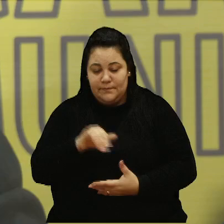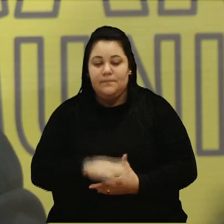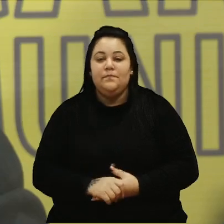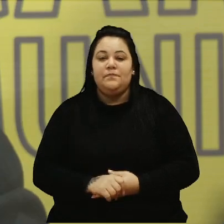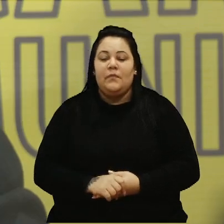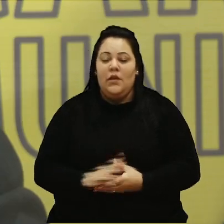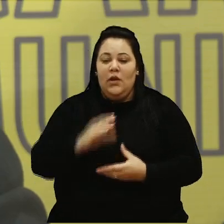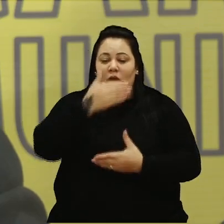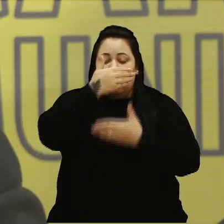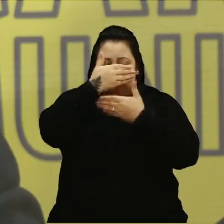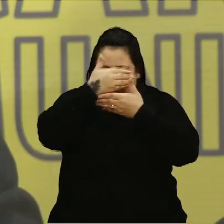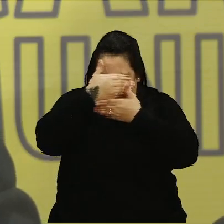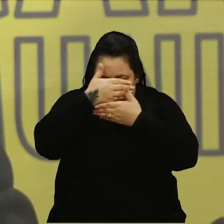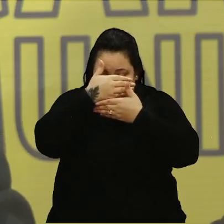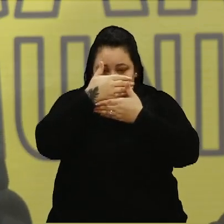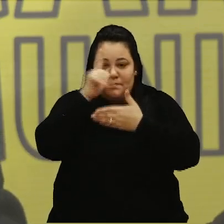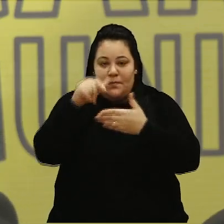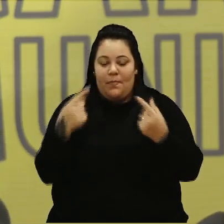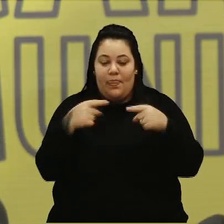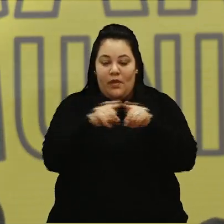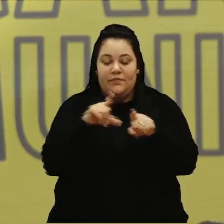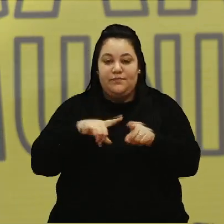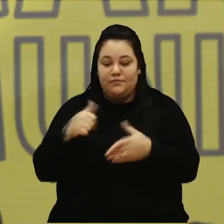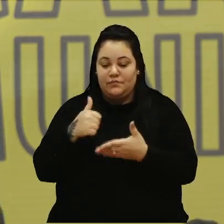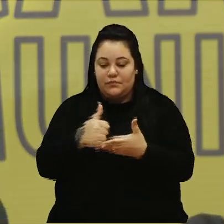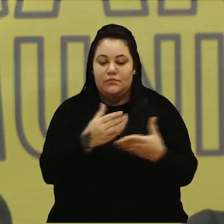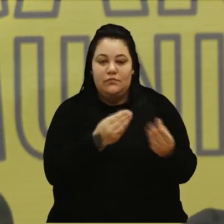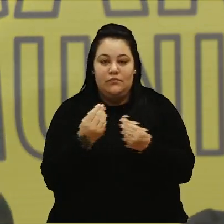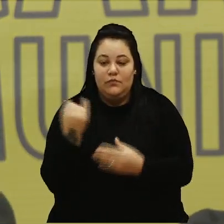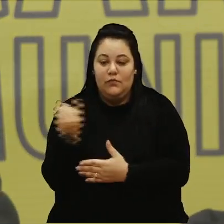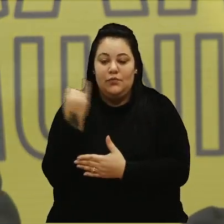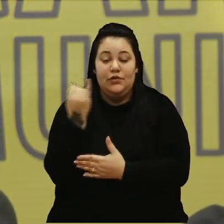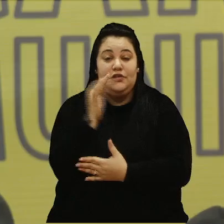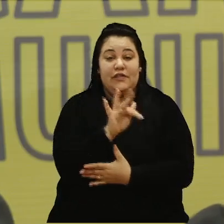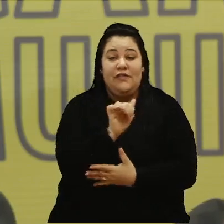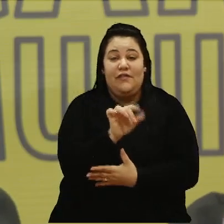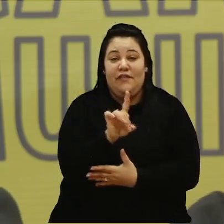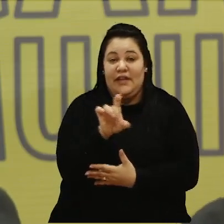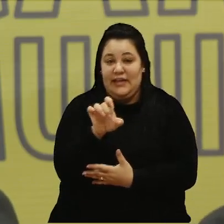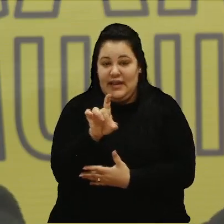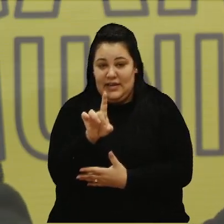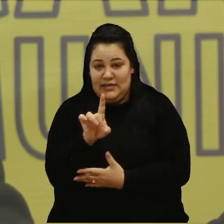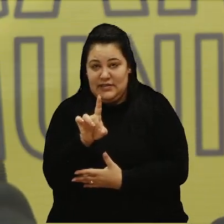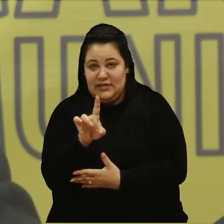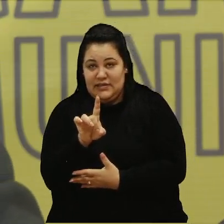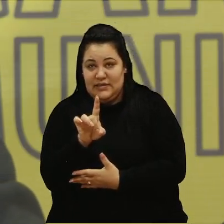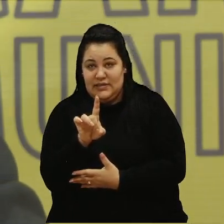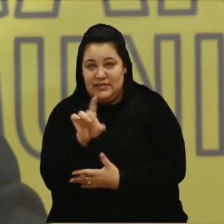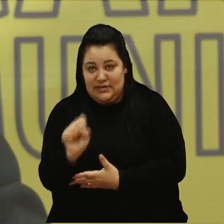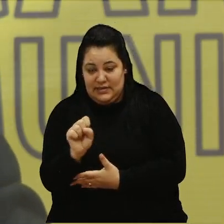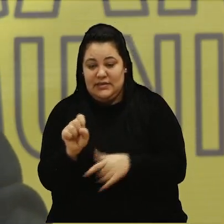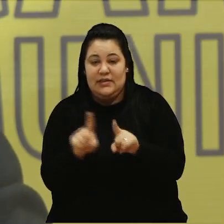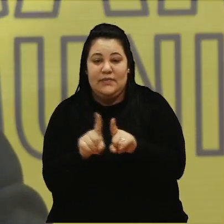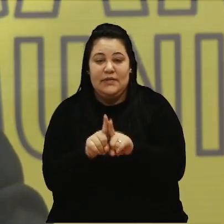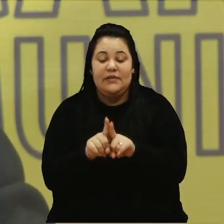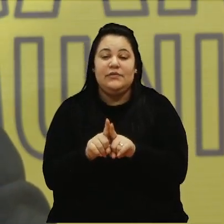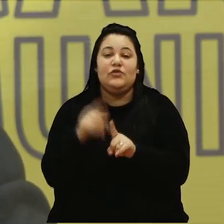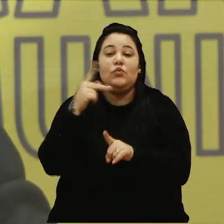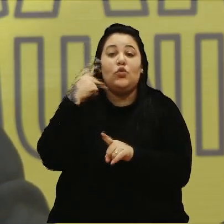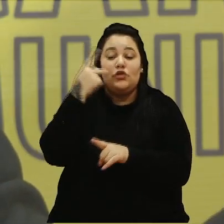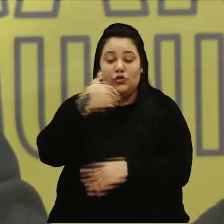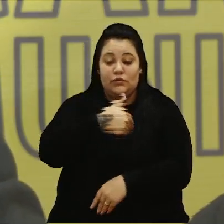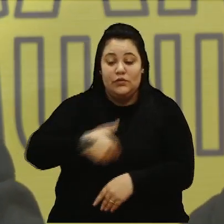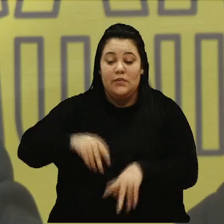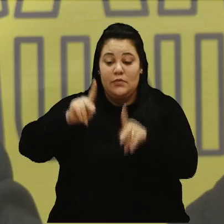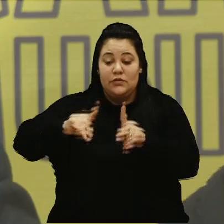uma parceria, assim. A gente tem, por exemplo, um apoio muito importante da FADERS, que é a Fundação de Articulação de Políticas Públicas para